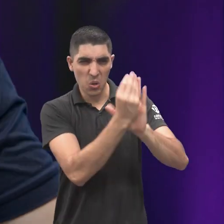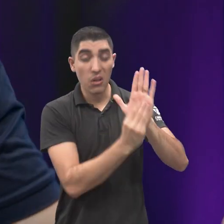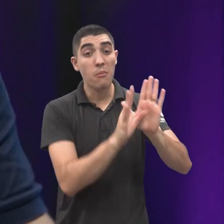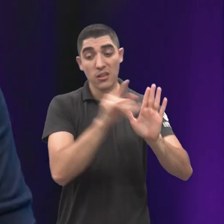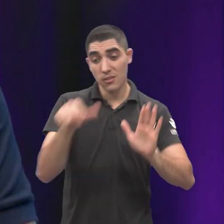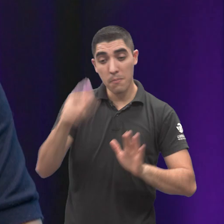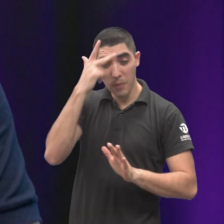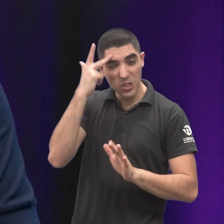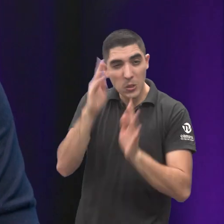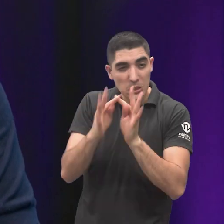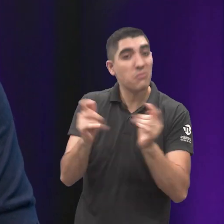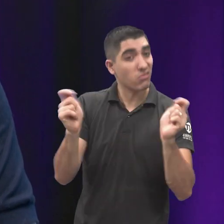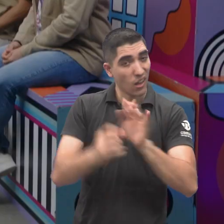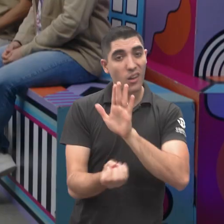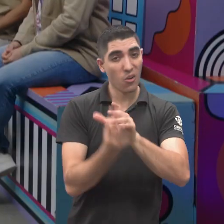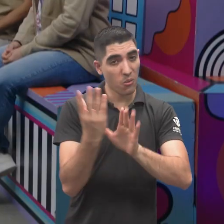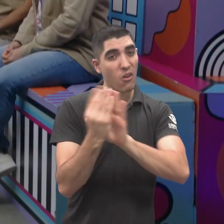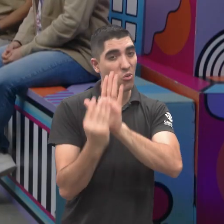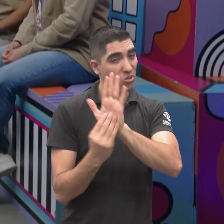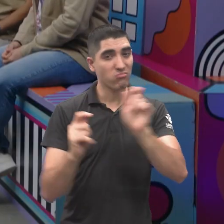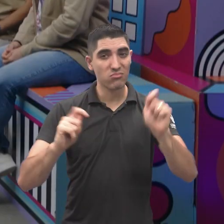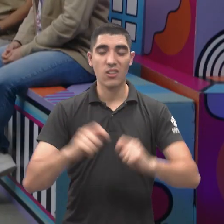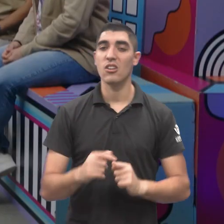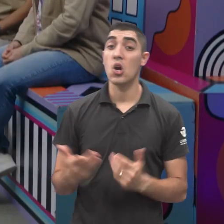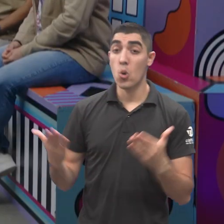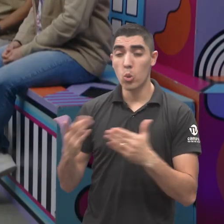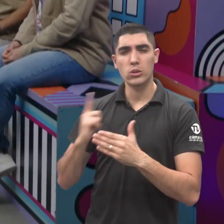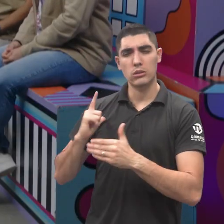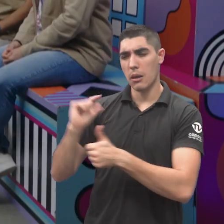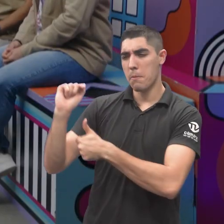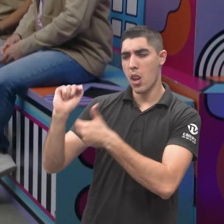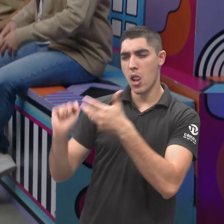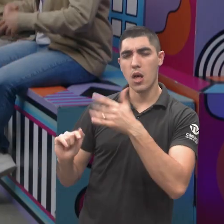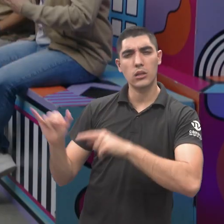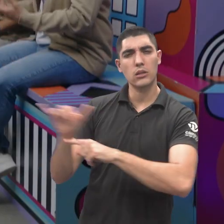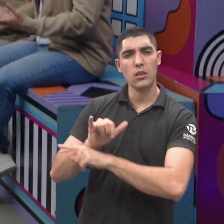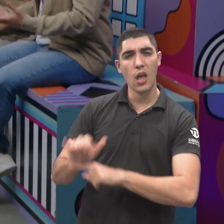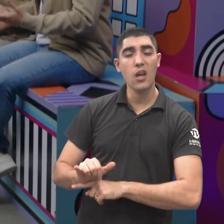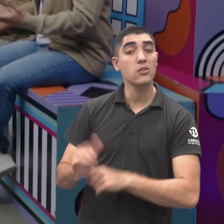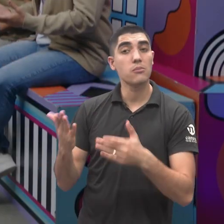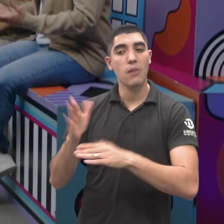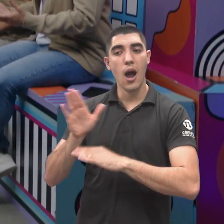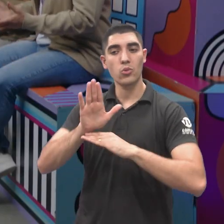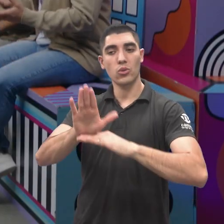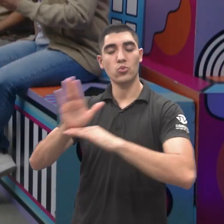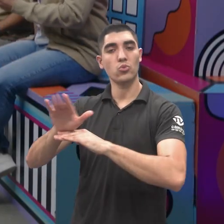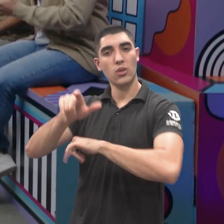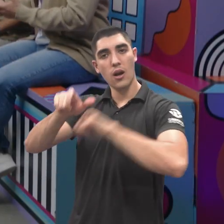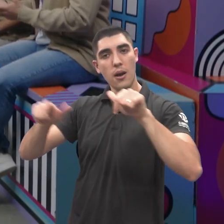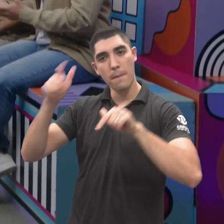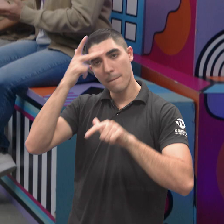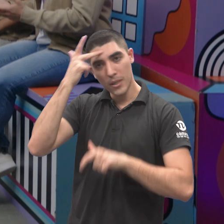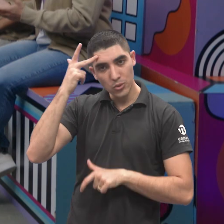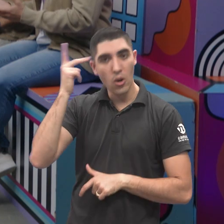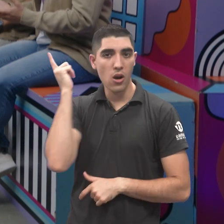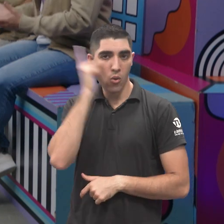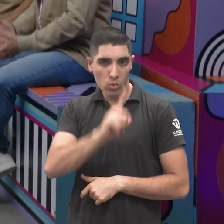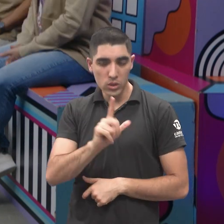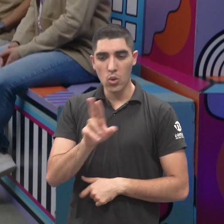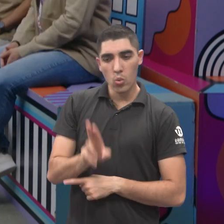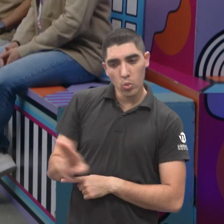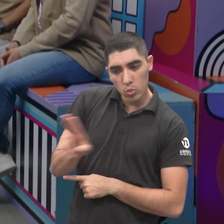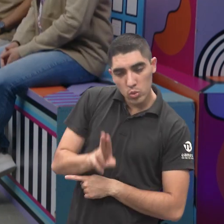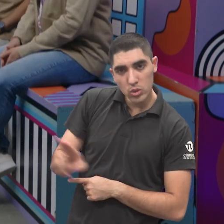isso está muito diverso. E o acesso à tecnologia, novas ferramentas, né? Tudo trouxe e favoreceu esse caminho para que a